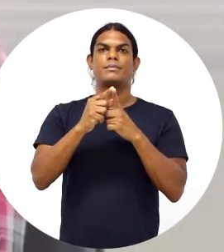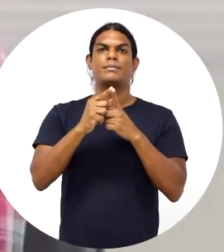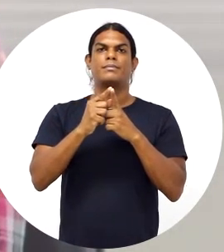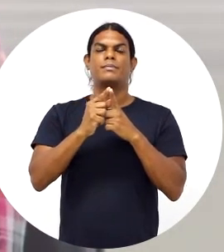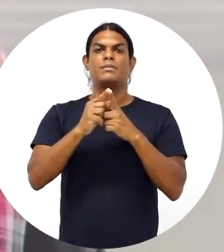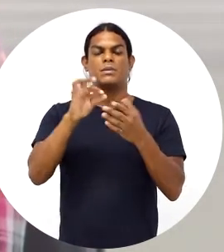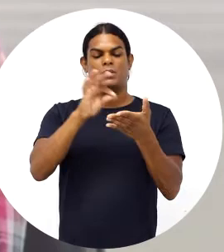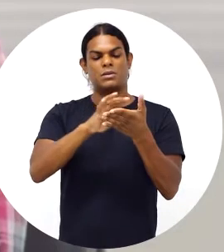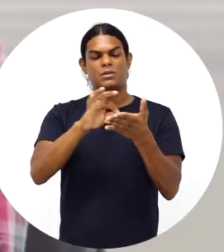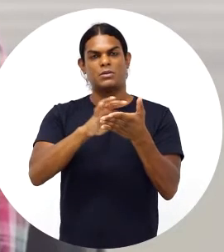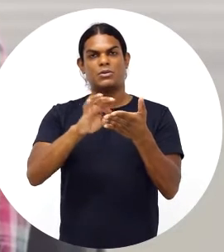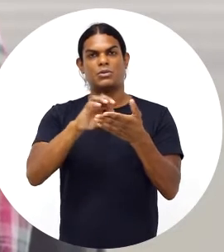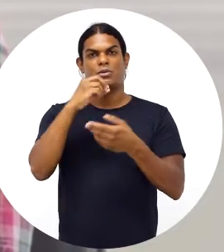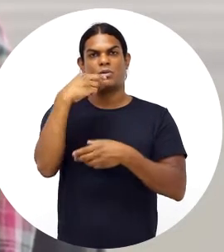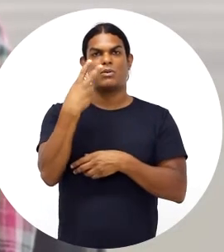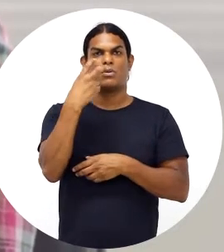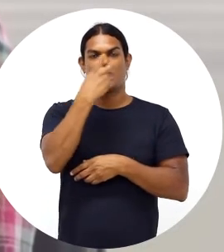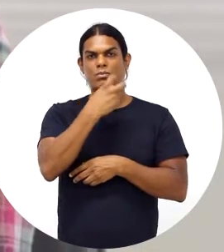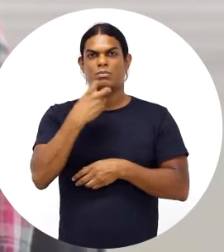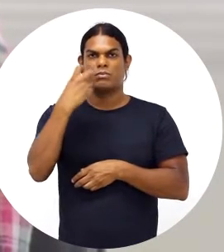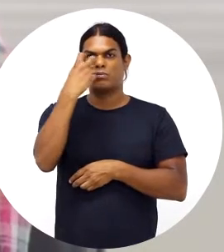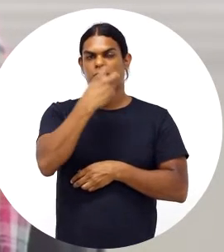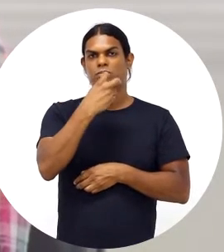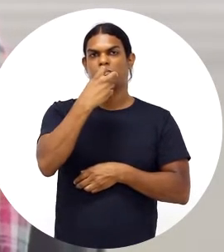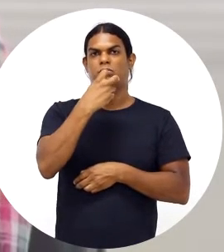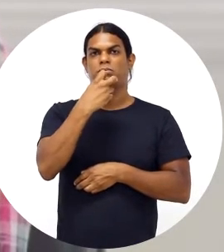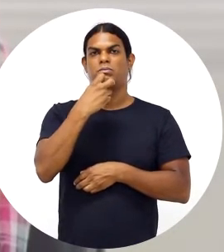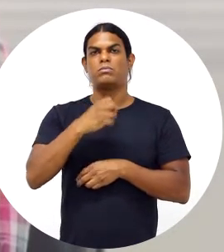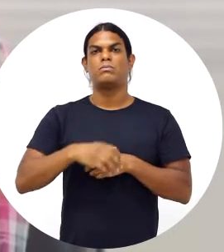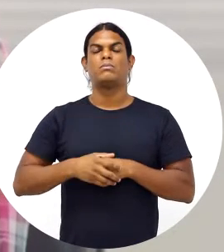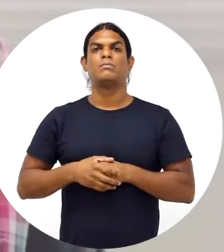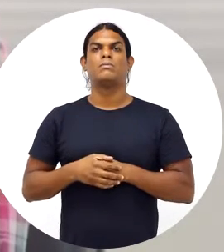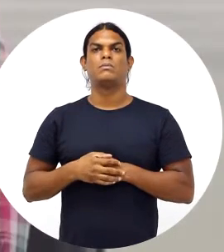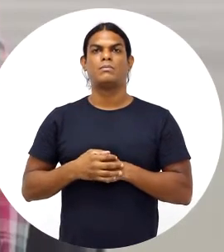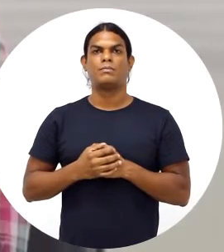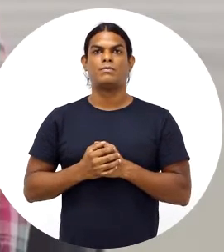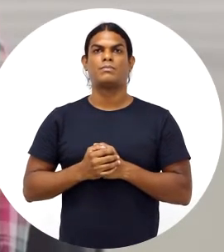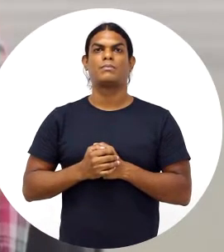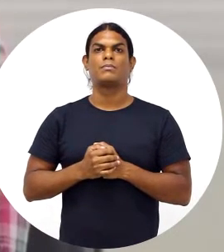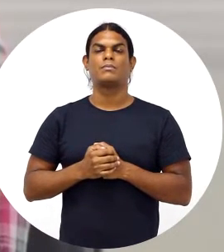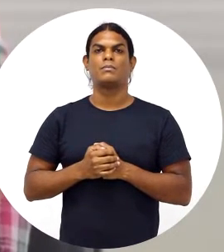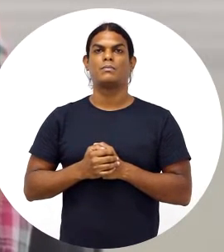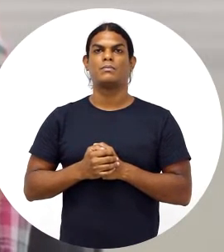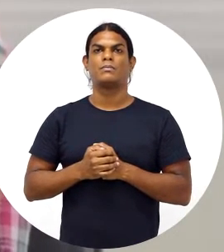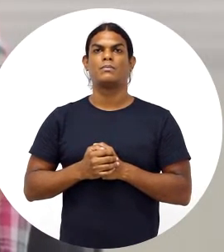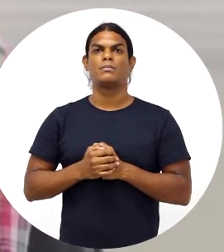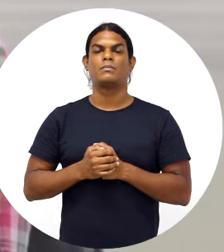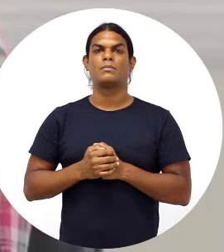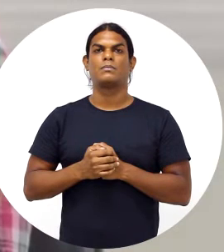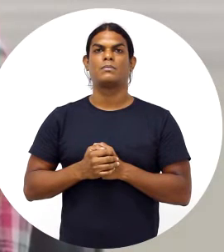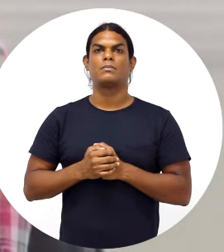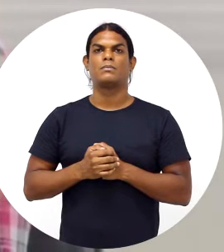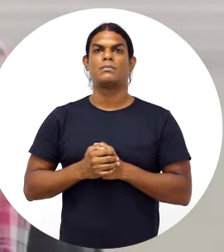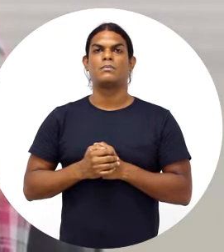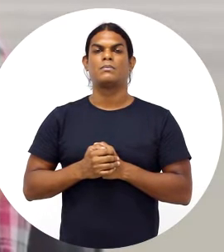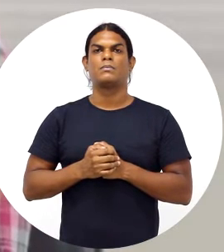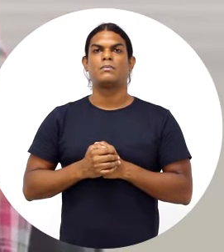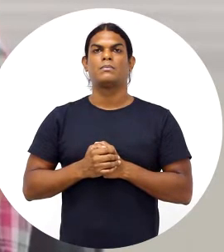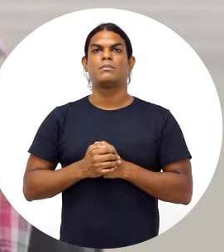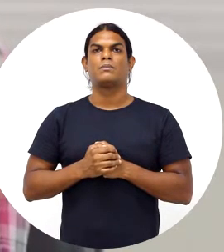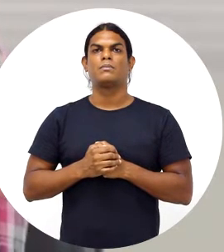modalidade escrita ou oral. Tá aí os contos, né, orais para mostrar essa literatura mais